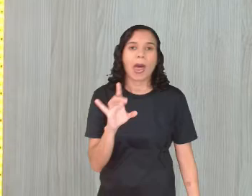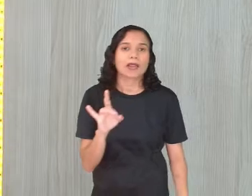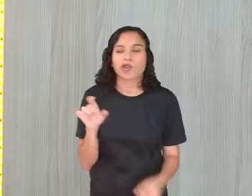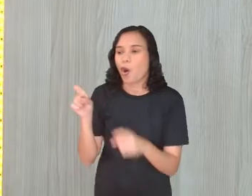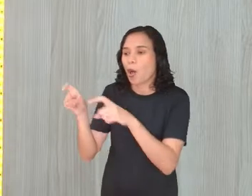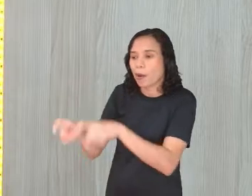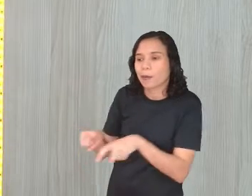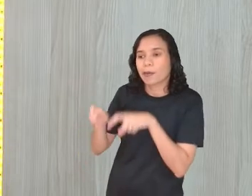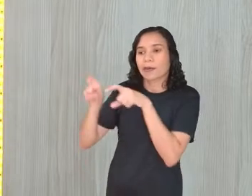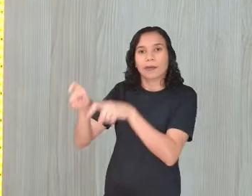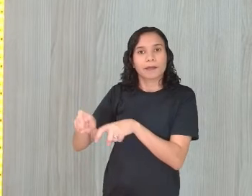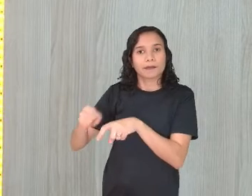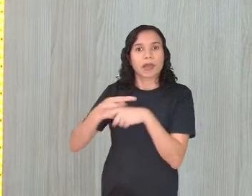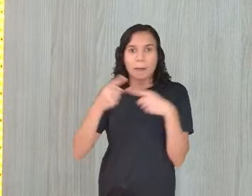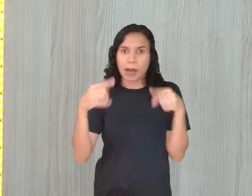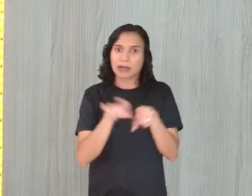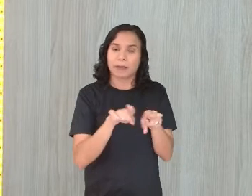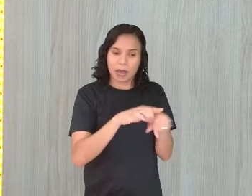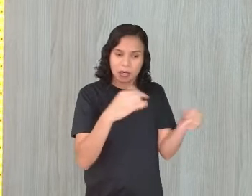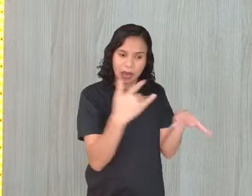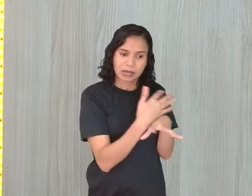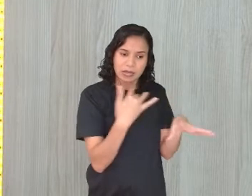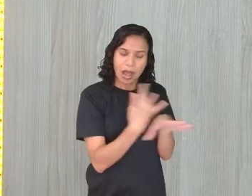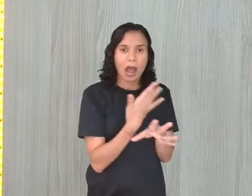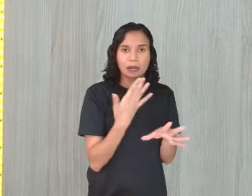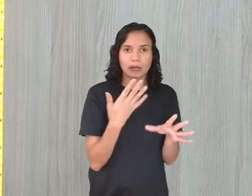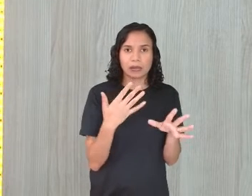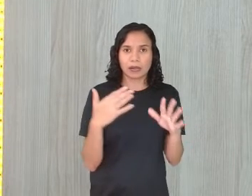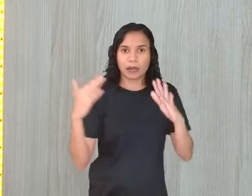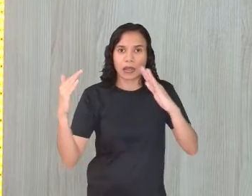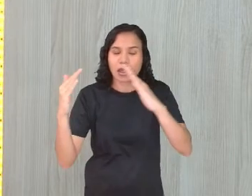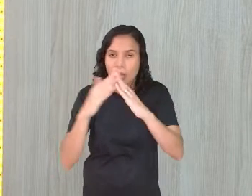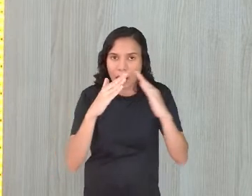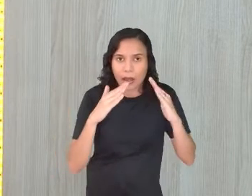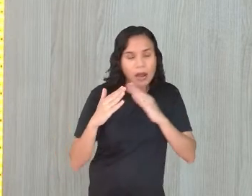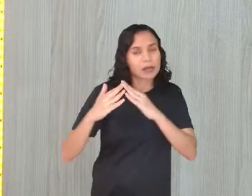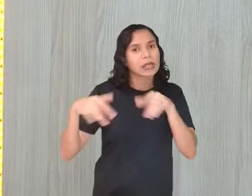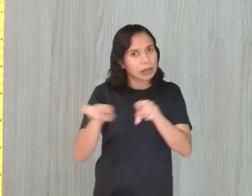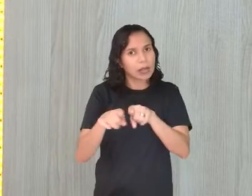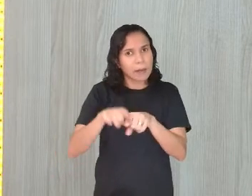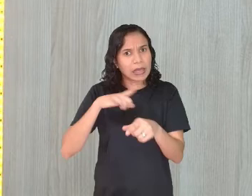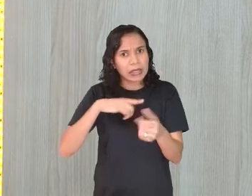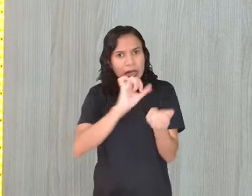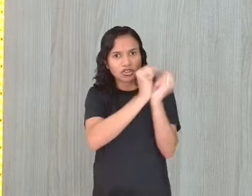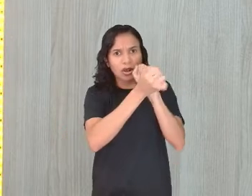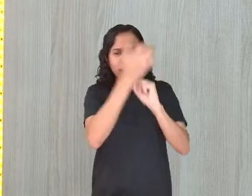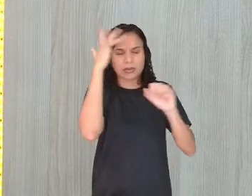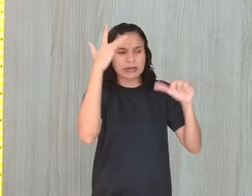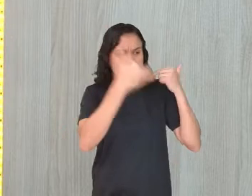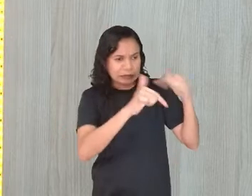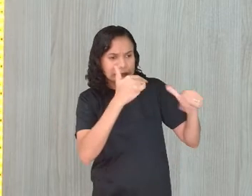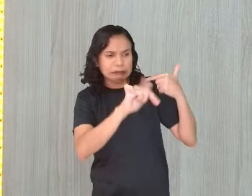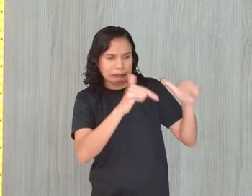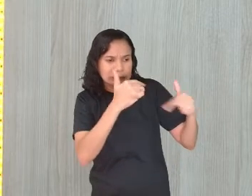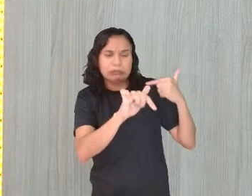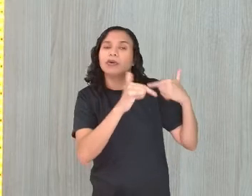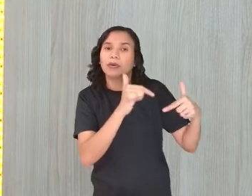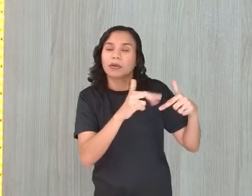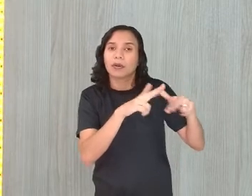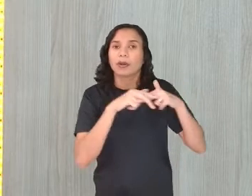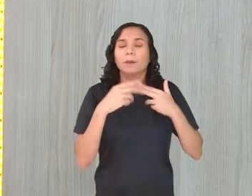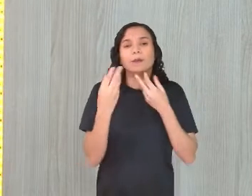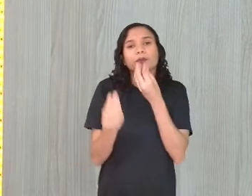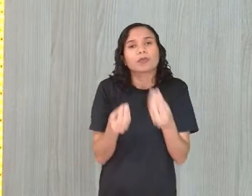né, mas tinha escravos nas cidades. Nas cidades, a gente né, já conversou casas, sobre isso. Já conversamos sobre isso. Né? Então, e aí,